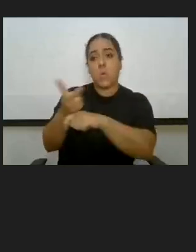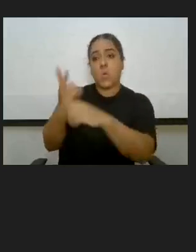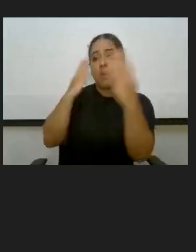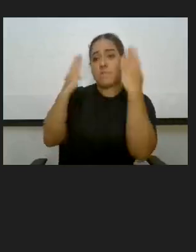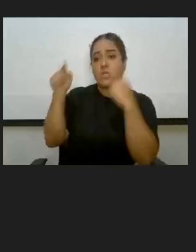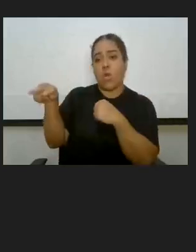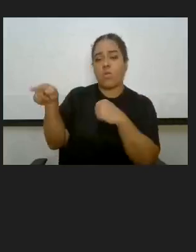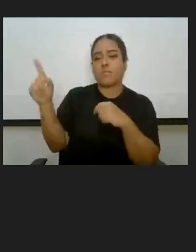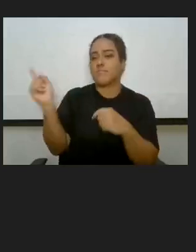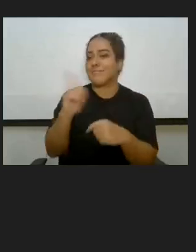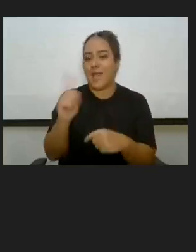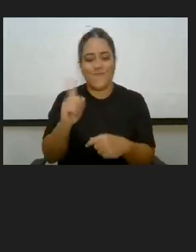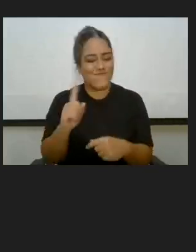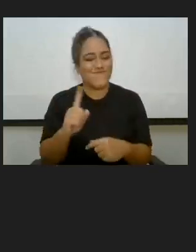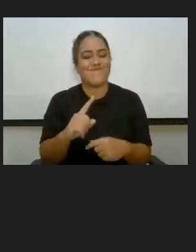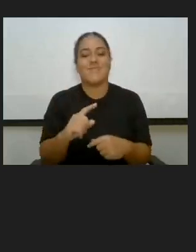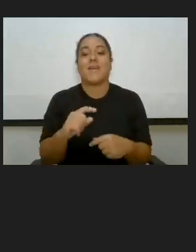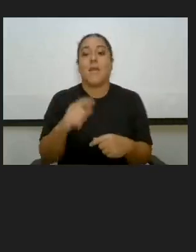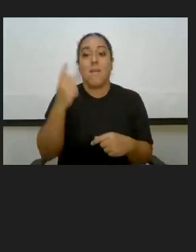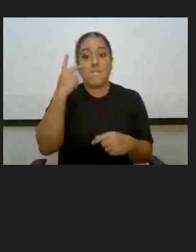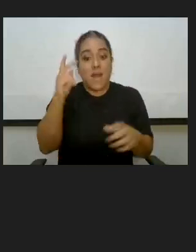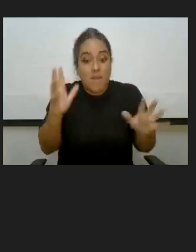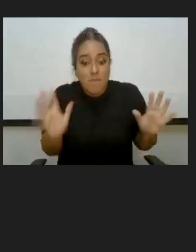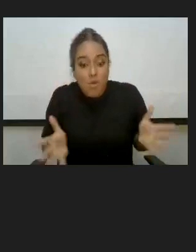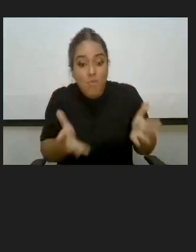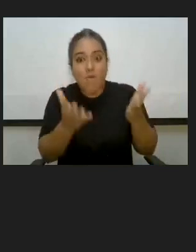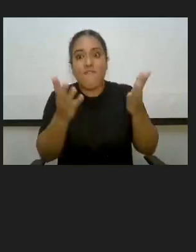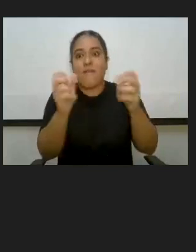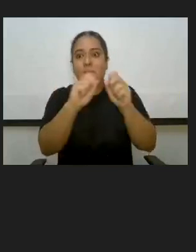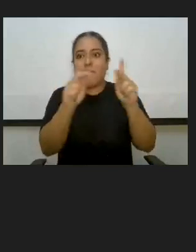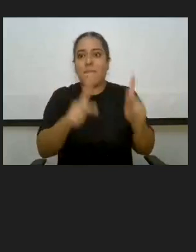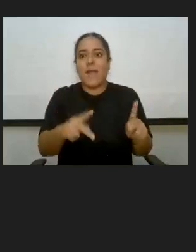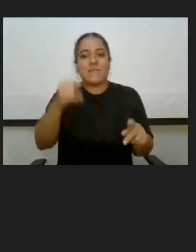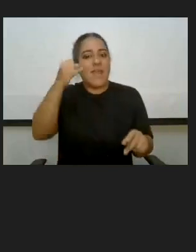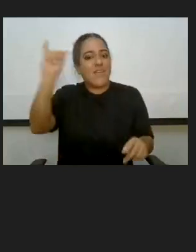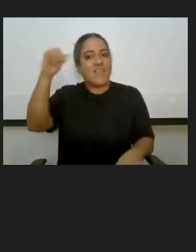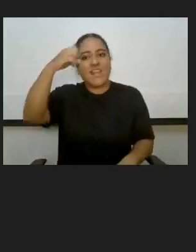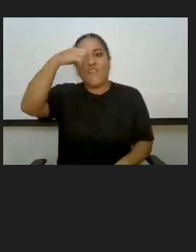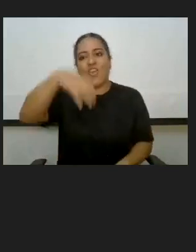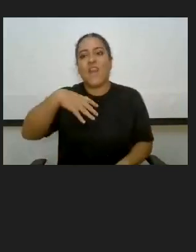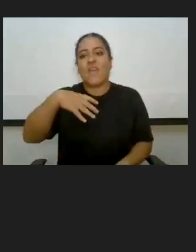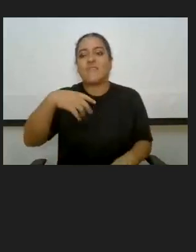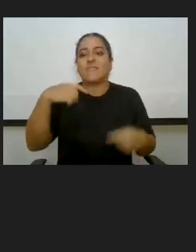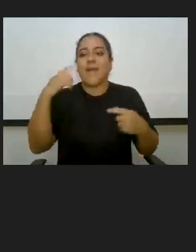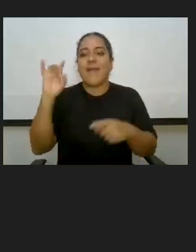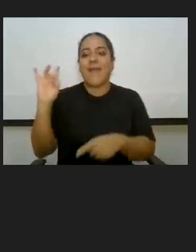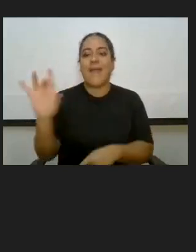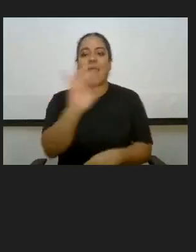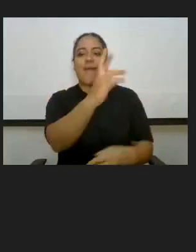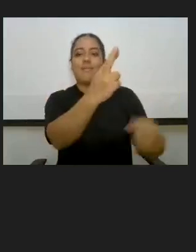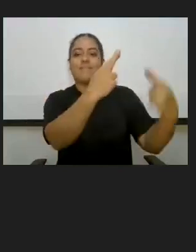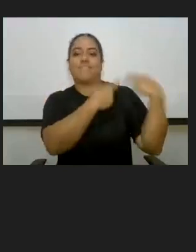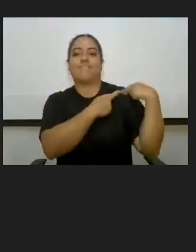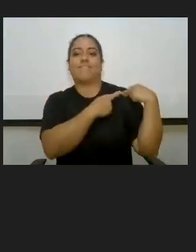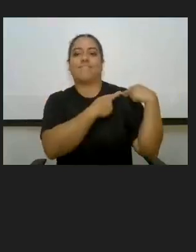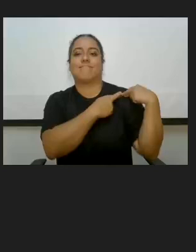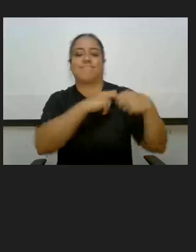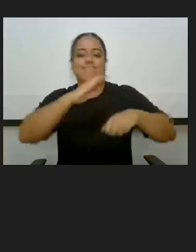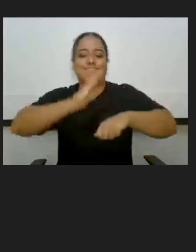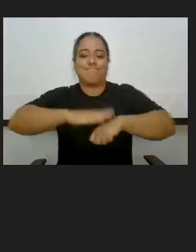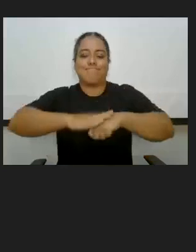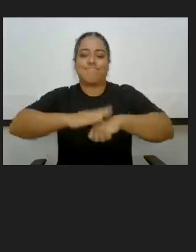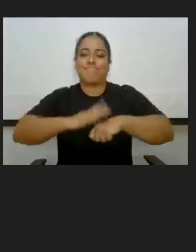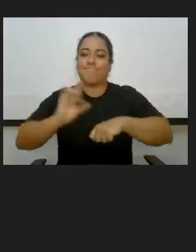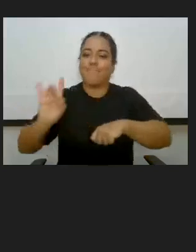Não. Cultura de paz, promoção de cultura de paz, prevenção de violência, de cada um de nós, de cada trabalhador